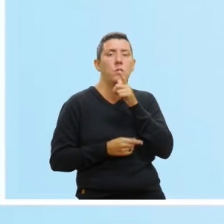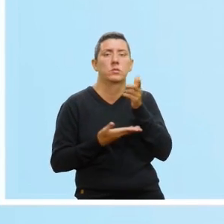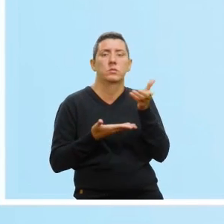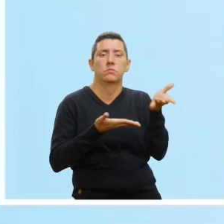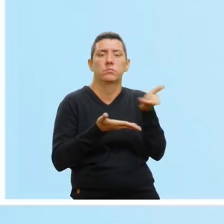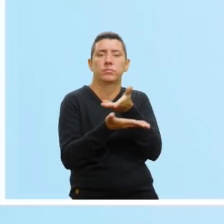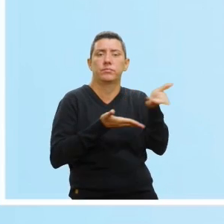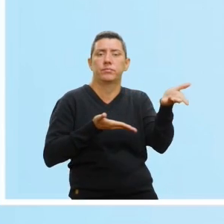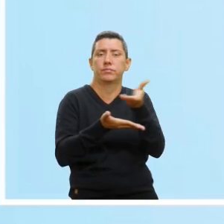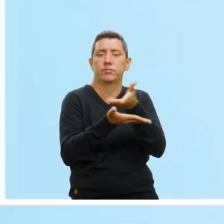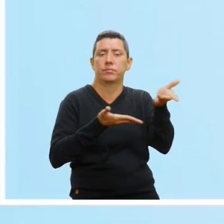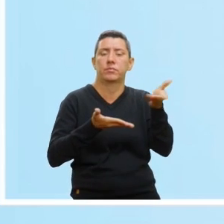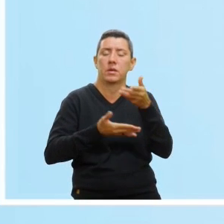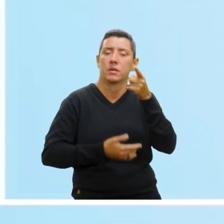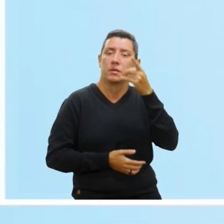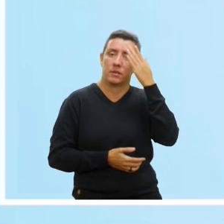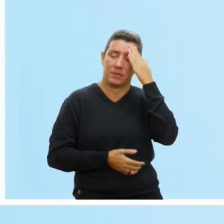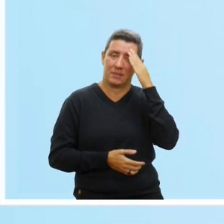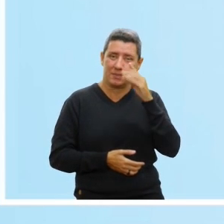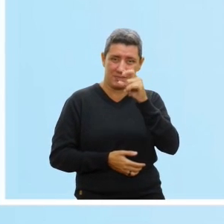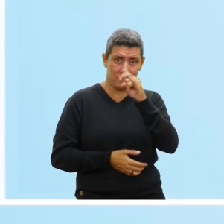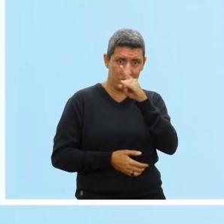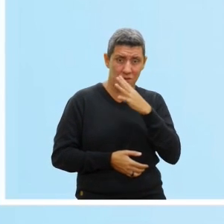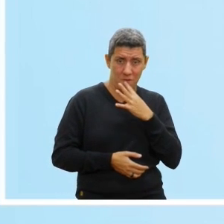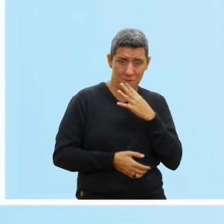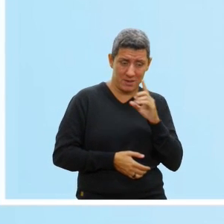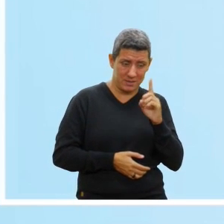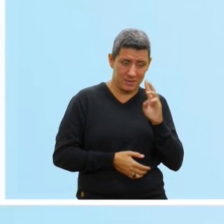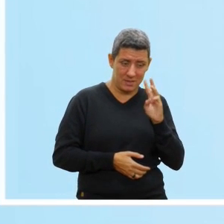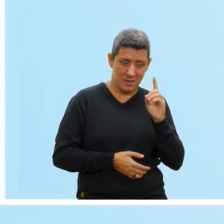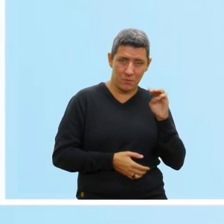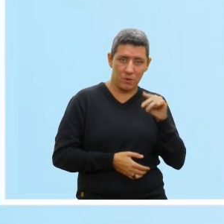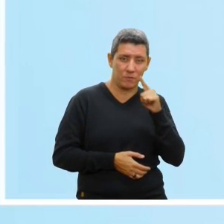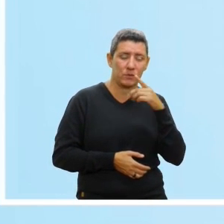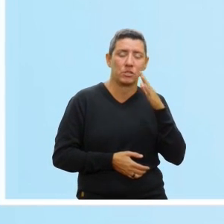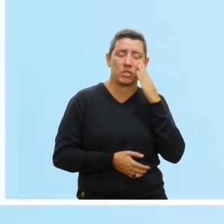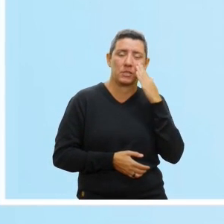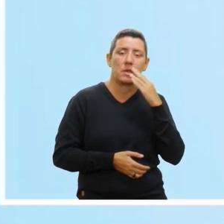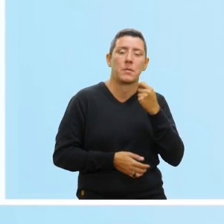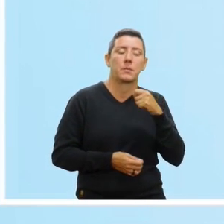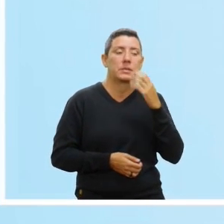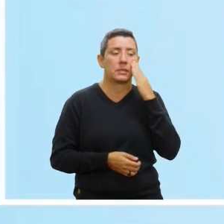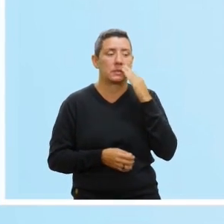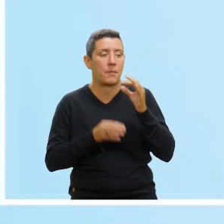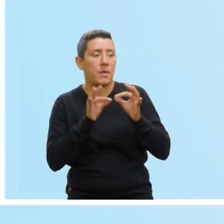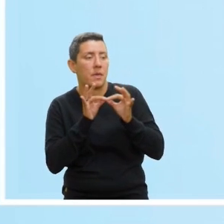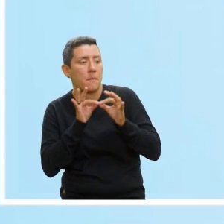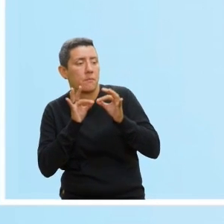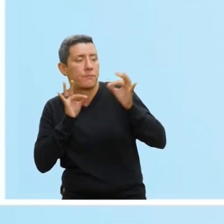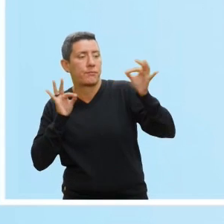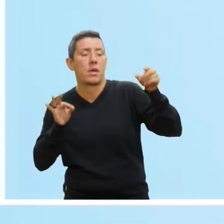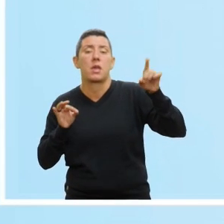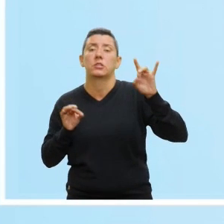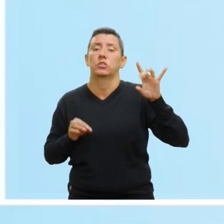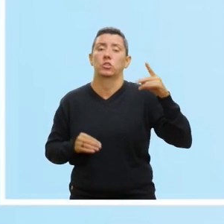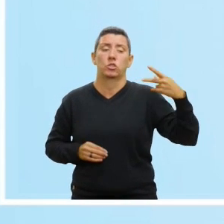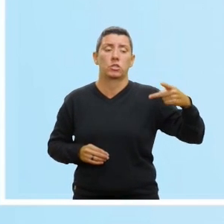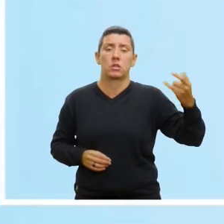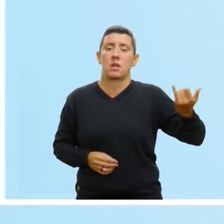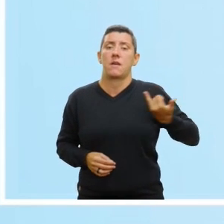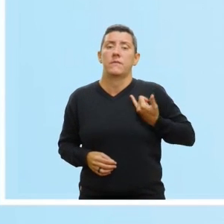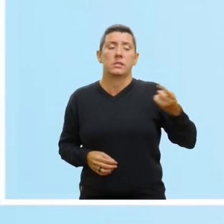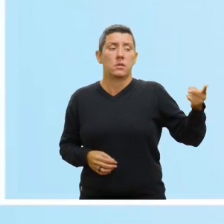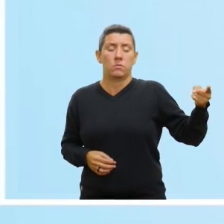conhece DWDM sabe que você precisa saber a distância, né? Então ele consegue fazer essa medição e analisar o quanto